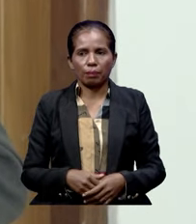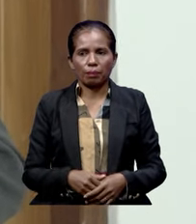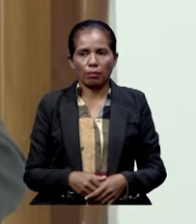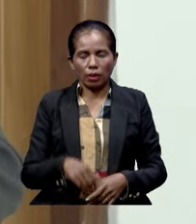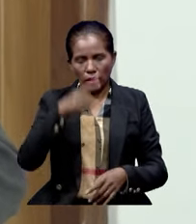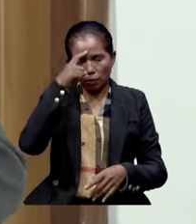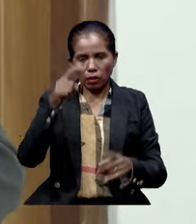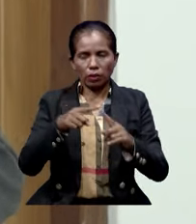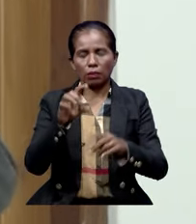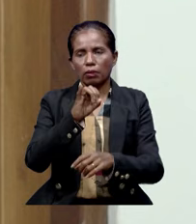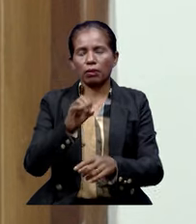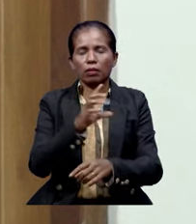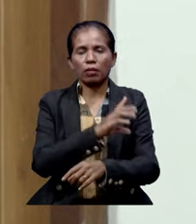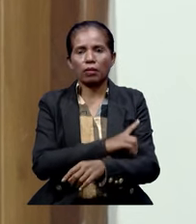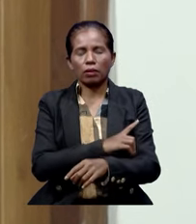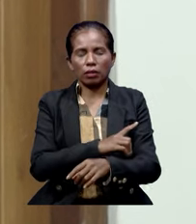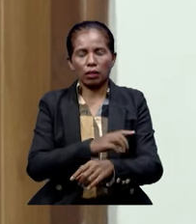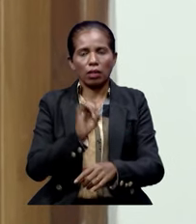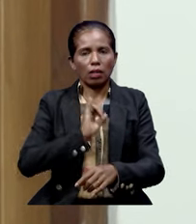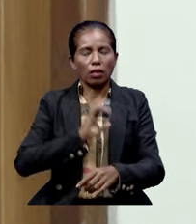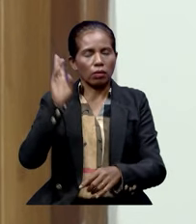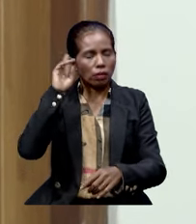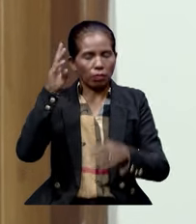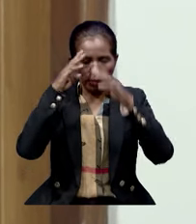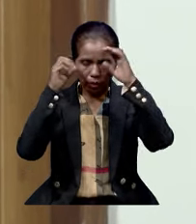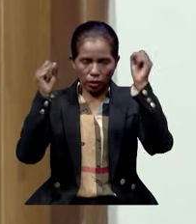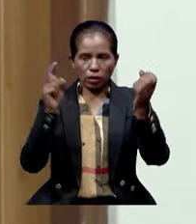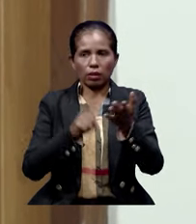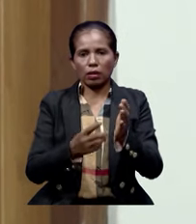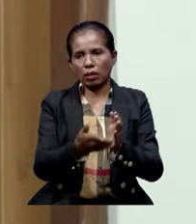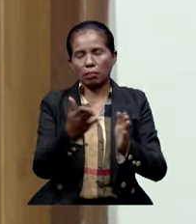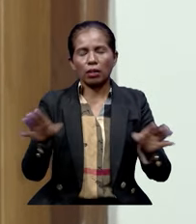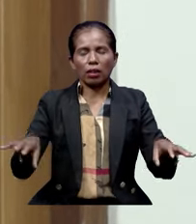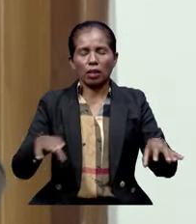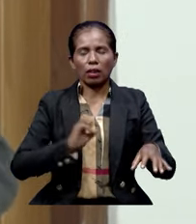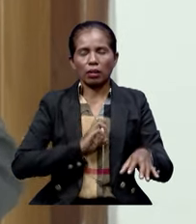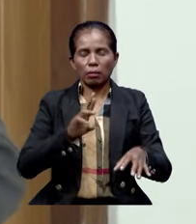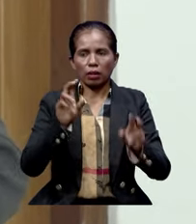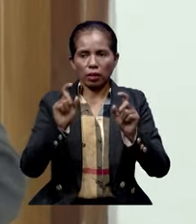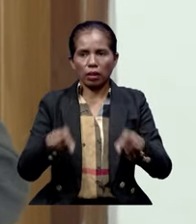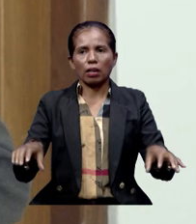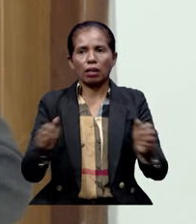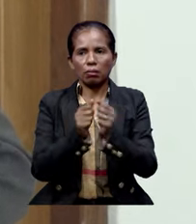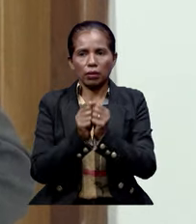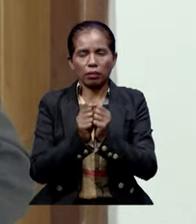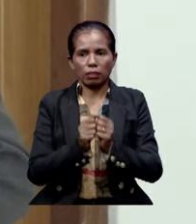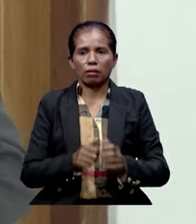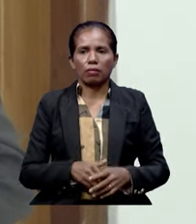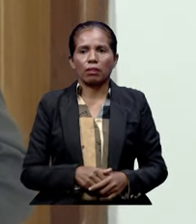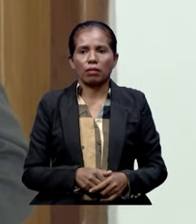Também me corri na urna na presidente no discurso. De angata que minha Armeira tem que hamutu. Armeira precisa hamutu.